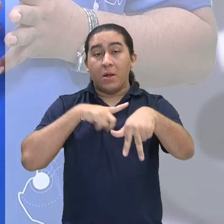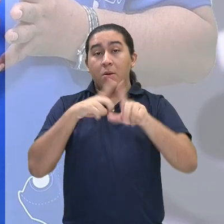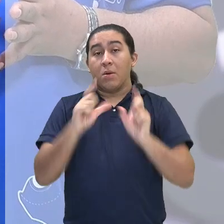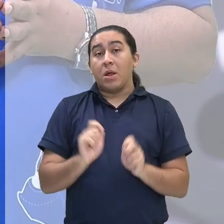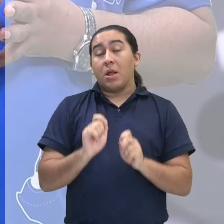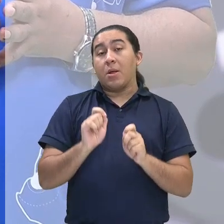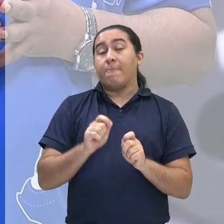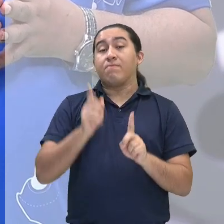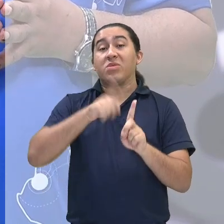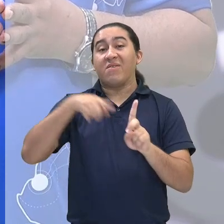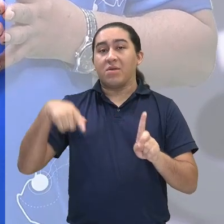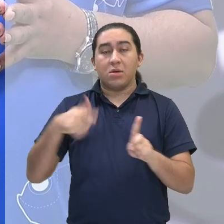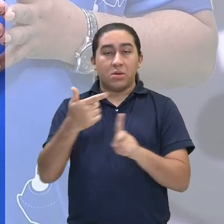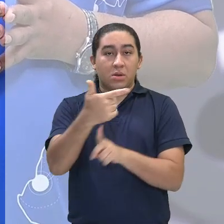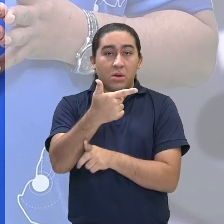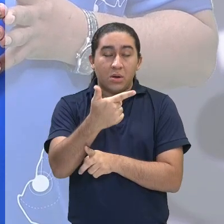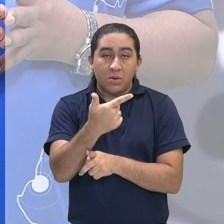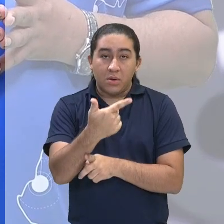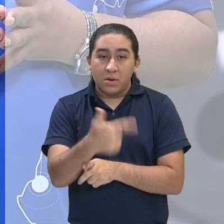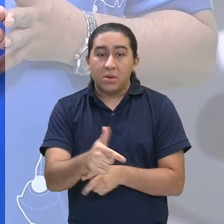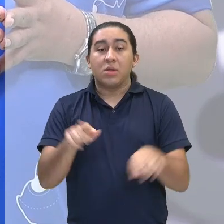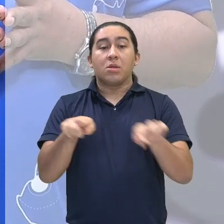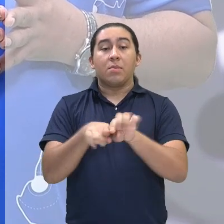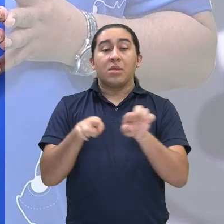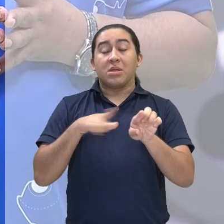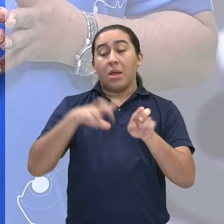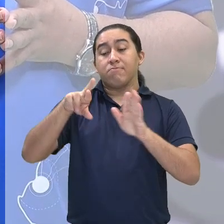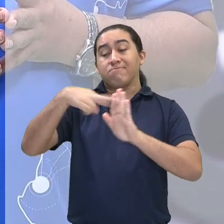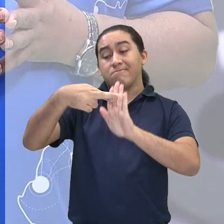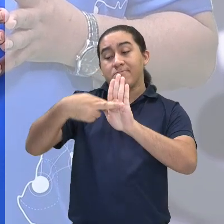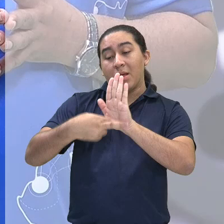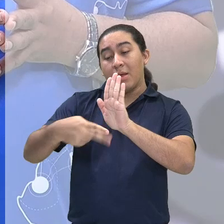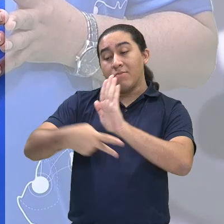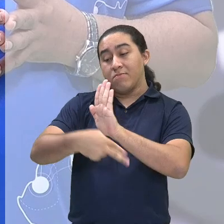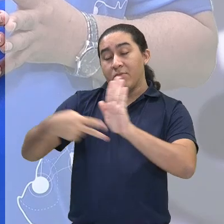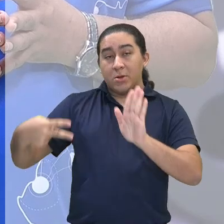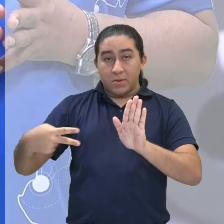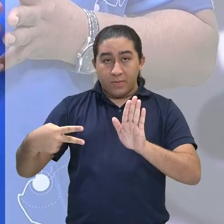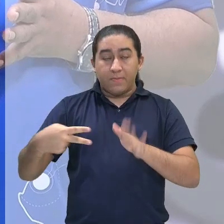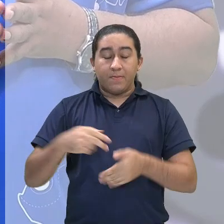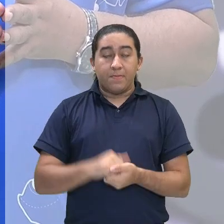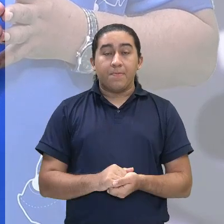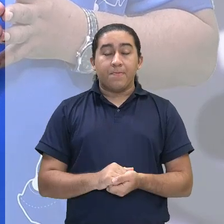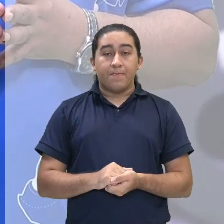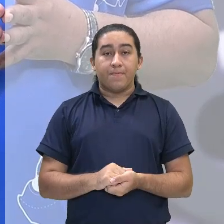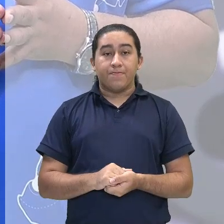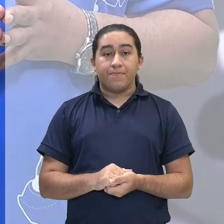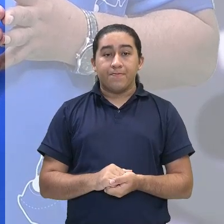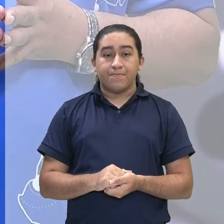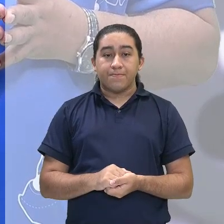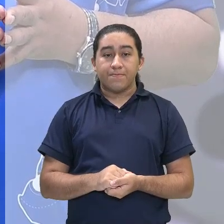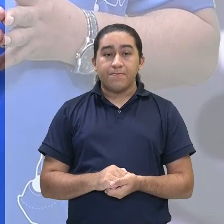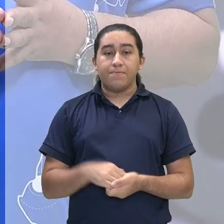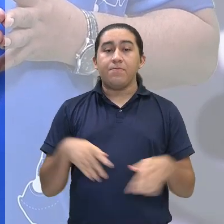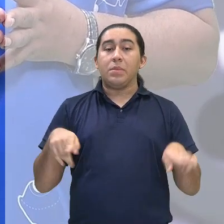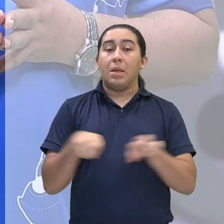invariável, de acordo com um conjunto de normas previamente estabelecidas. Os ritos